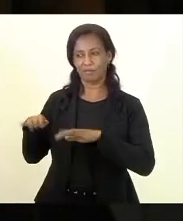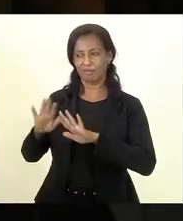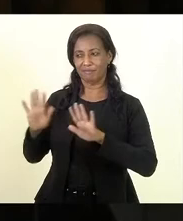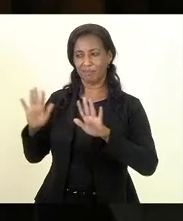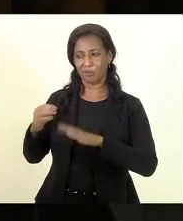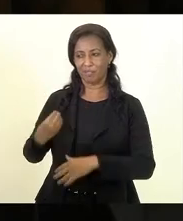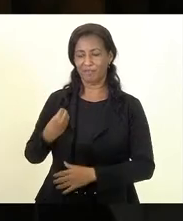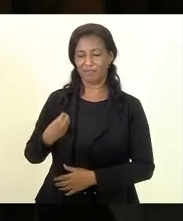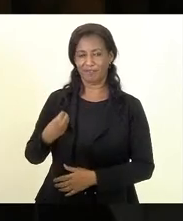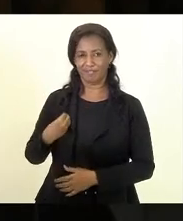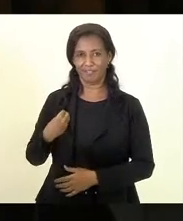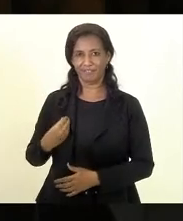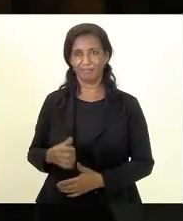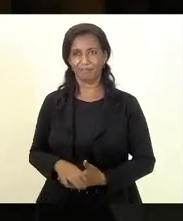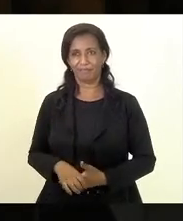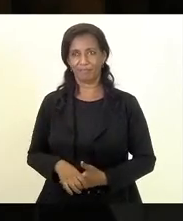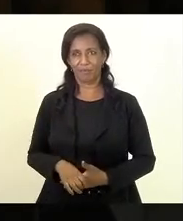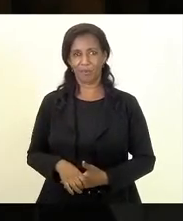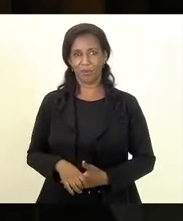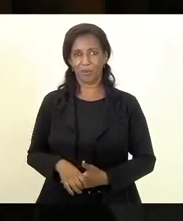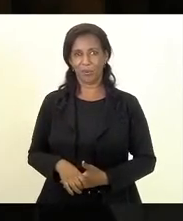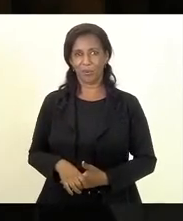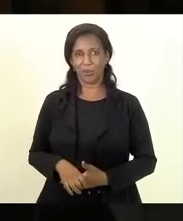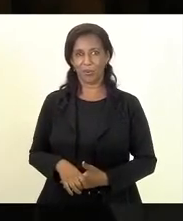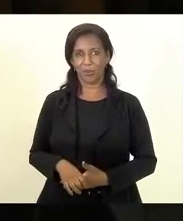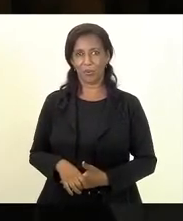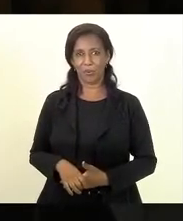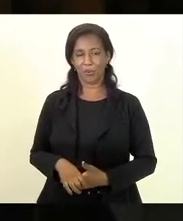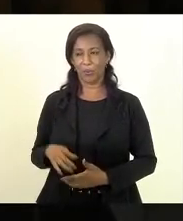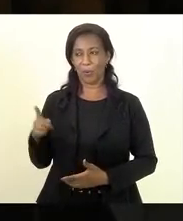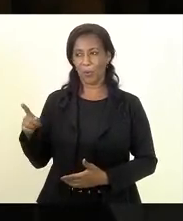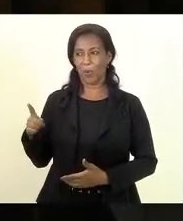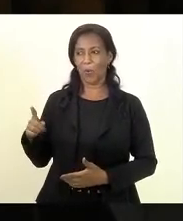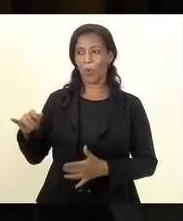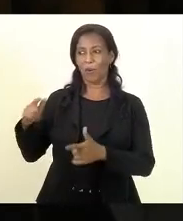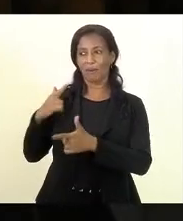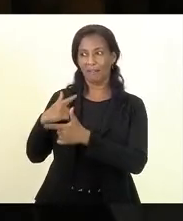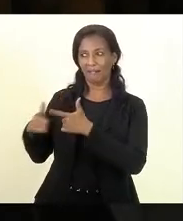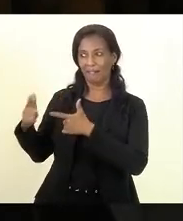sua vida, uma tortura dessa dimensão,